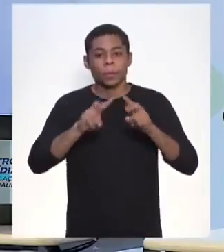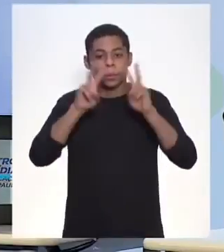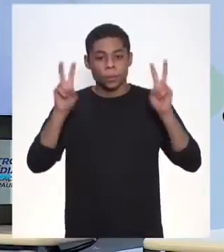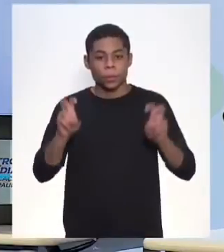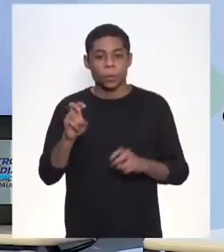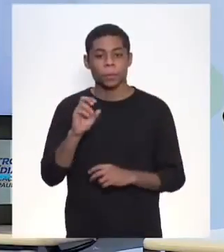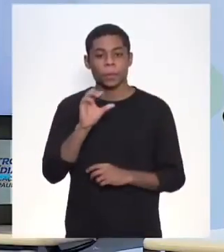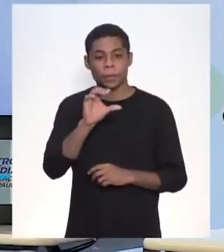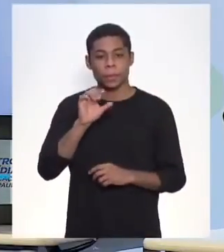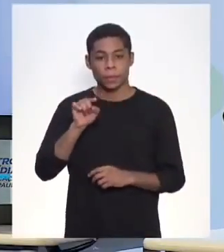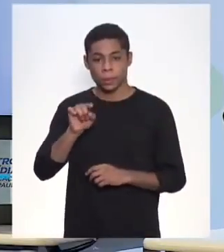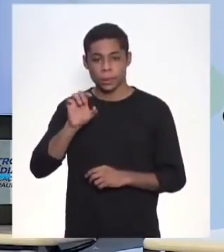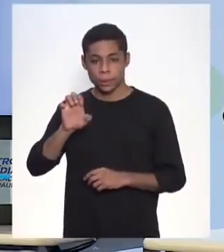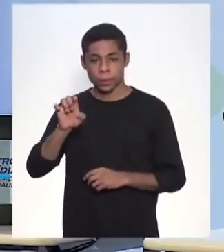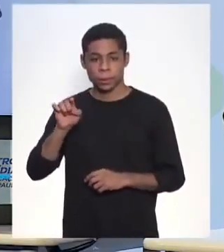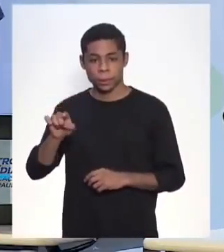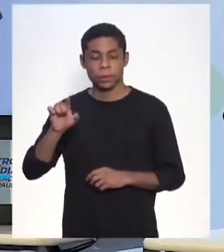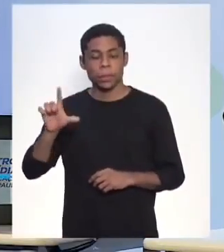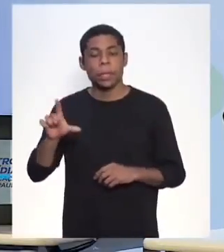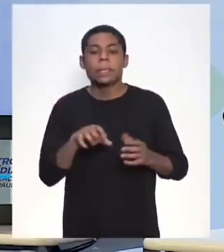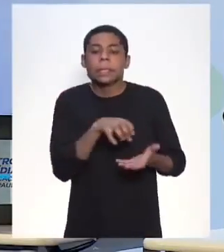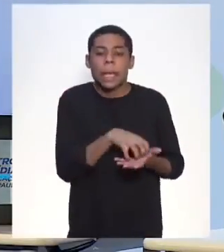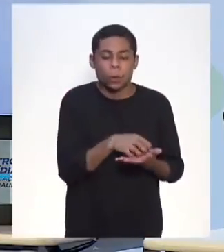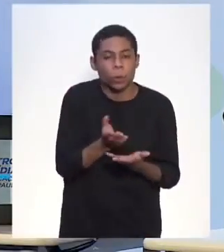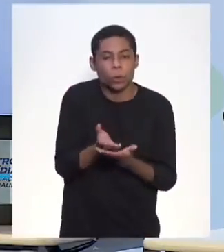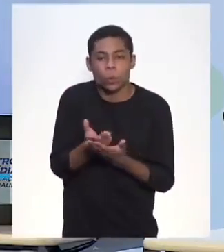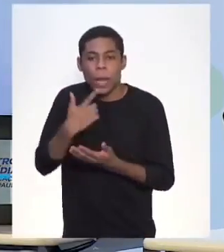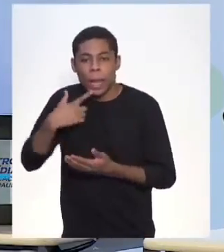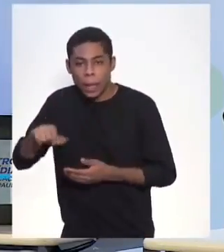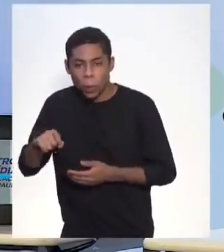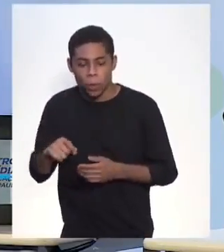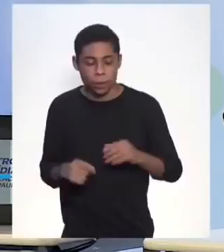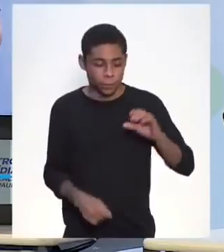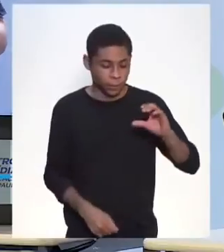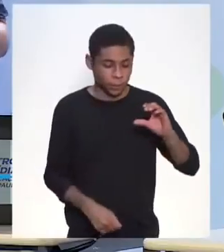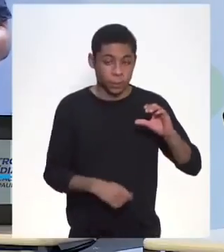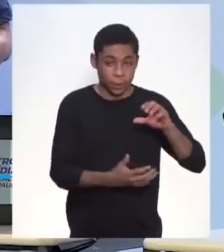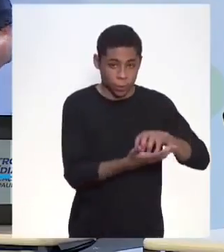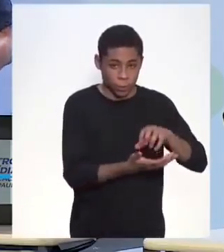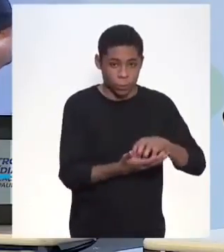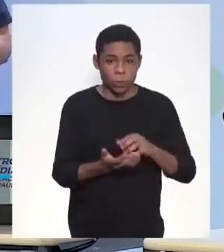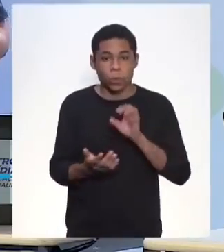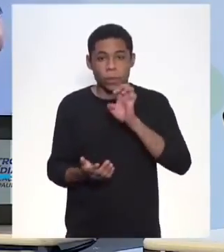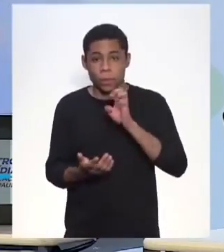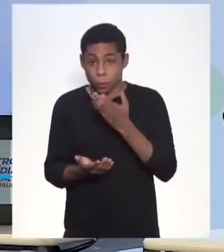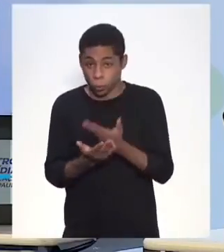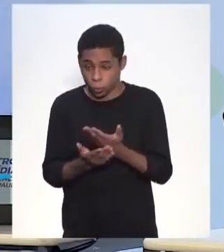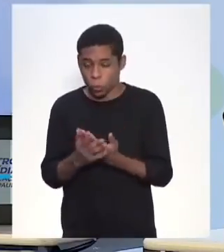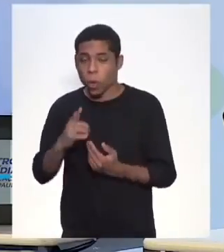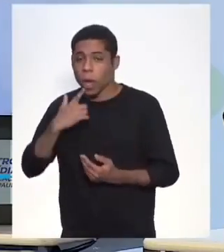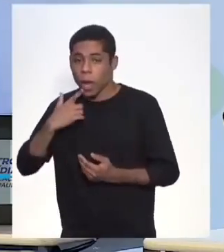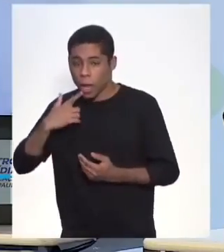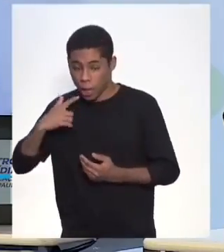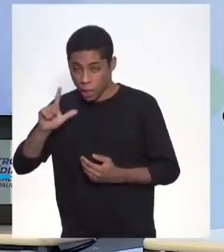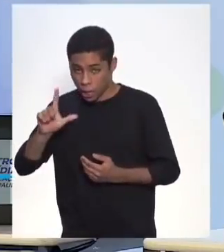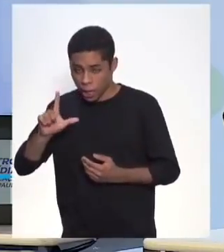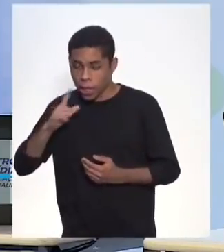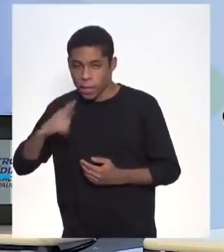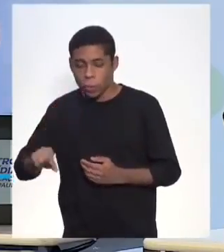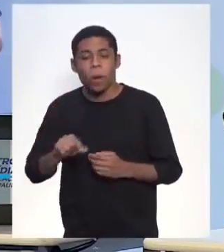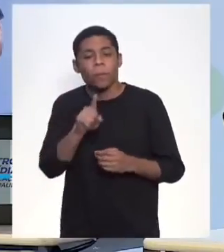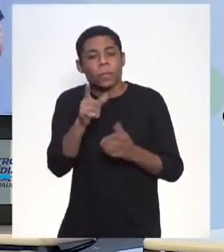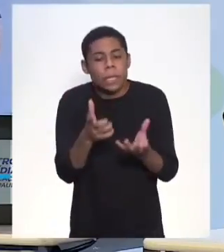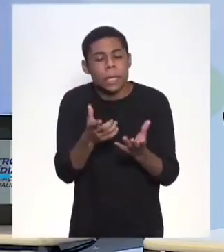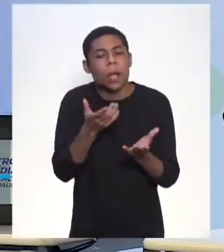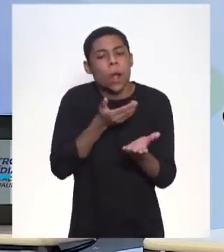CEL, o Centro de Estudo de Línguas, né? Estão lá com várias vagas remanescentes, então se você está pensando em estudar, começar em